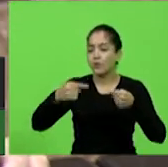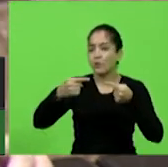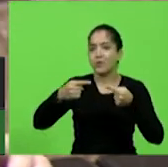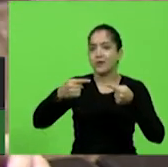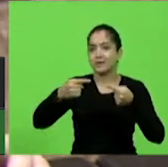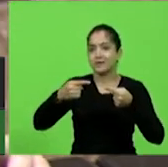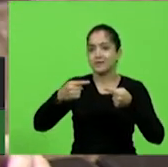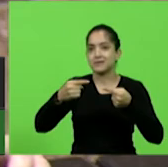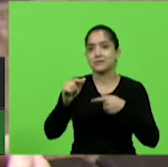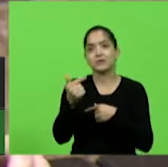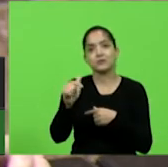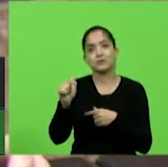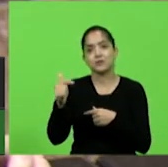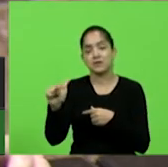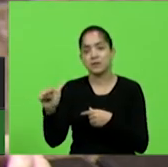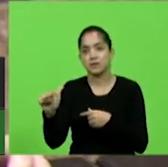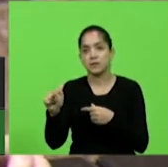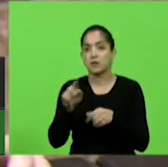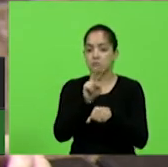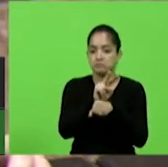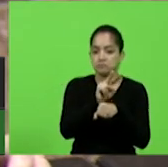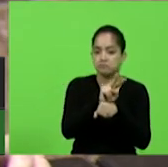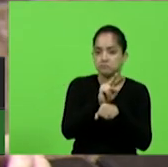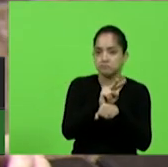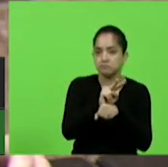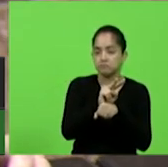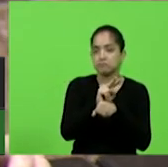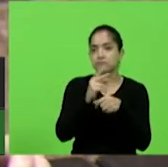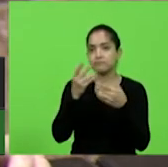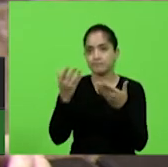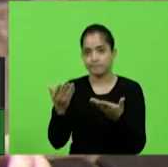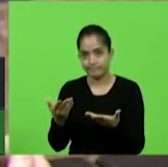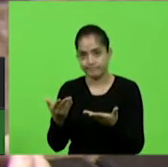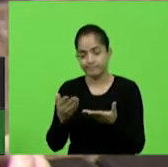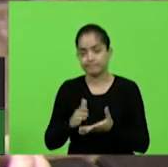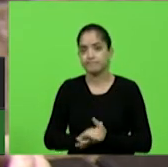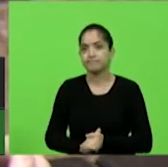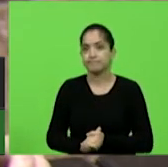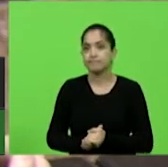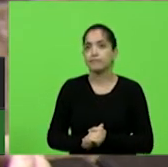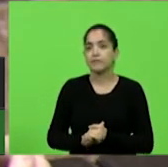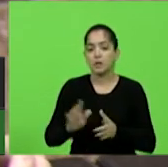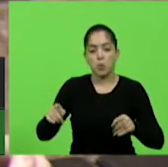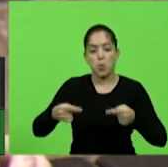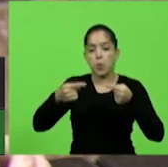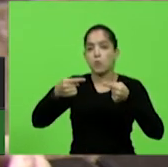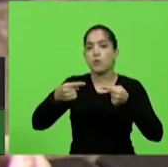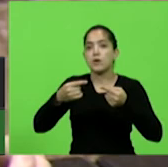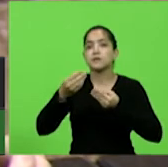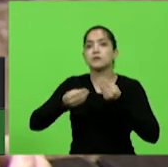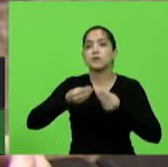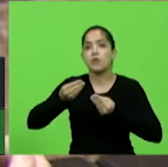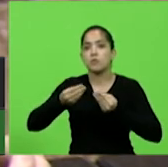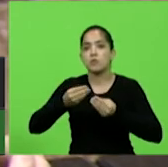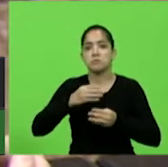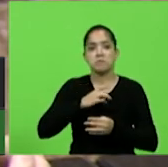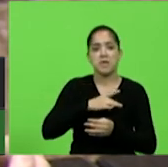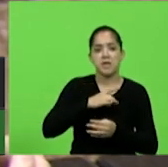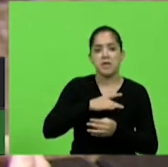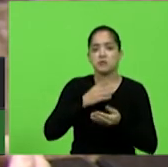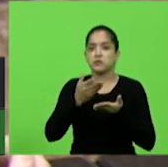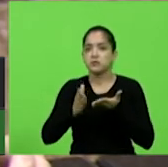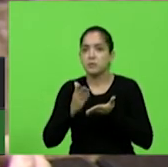É isso que acontece quando nós protegemos e fechamos um mercado. Ele sem concorrência não tem medo de